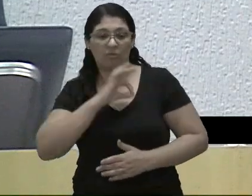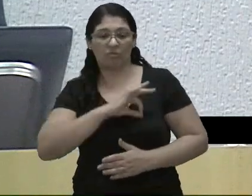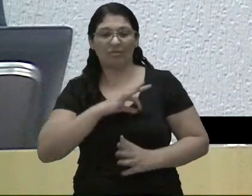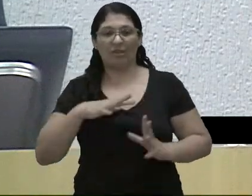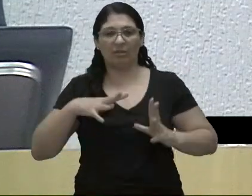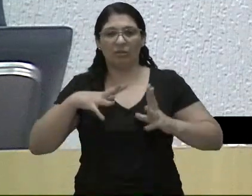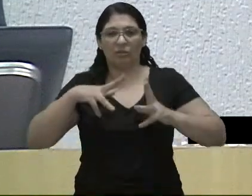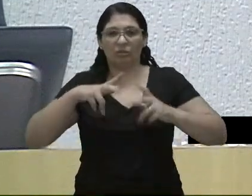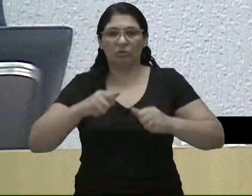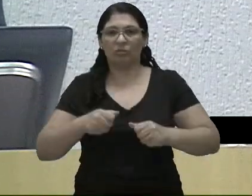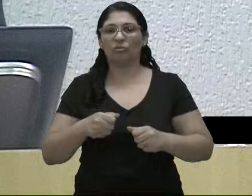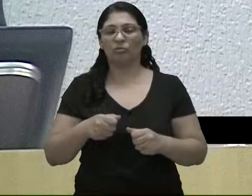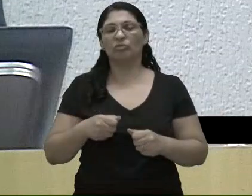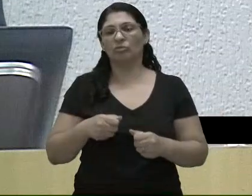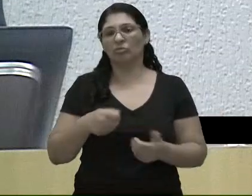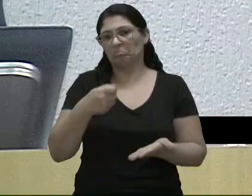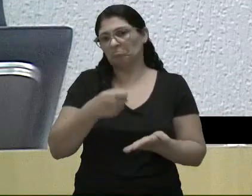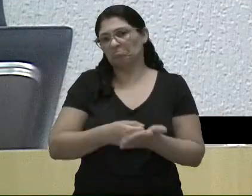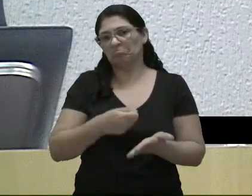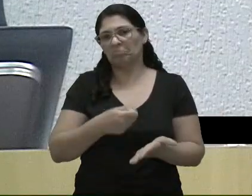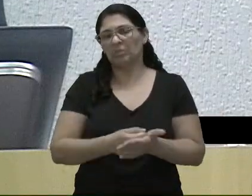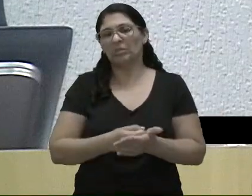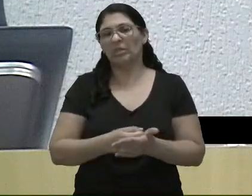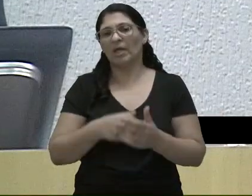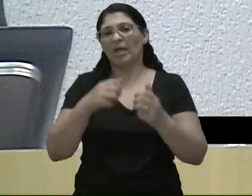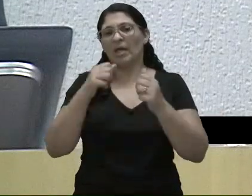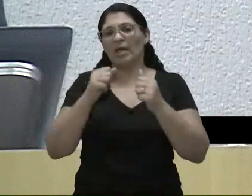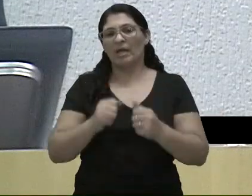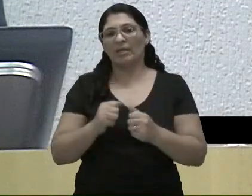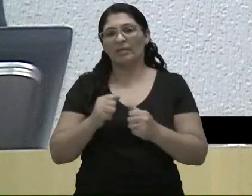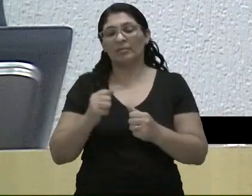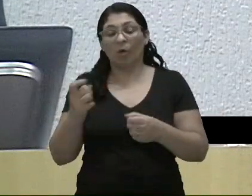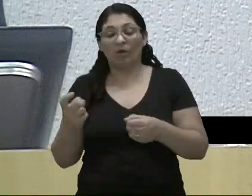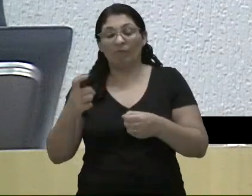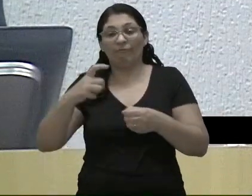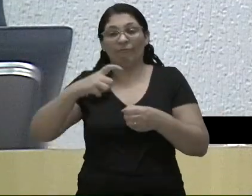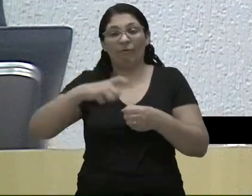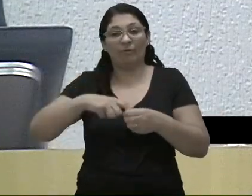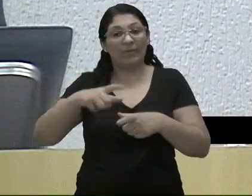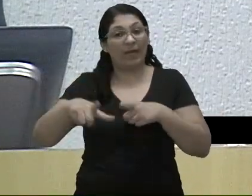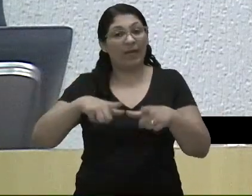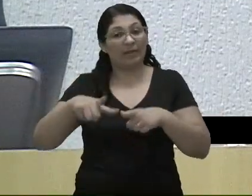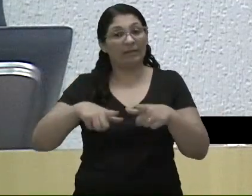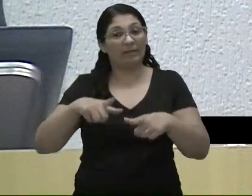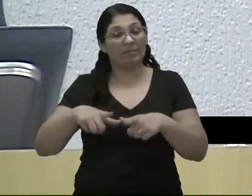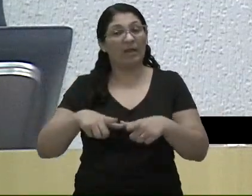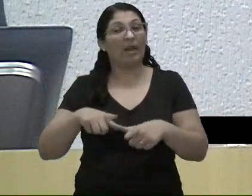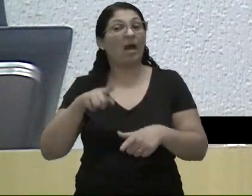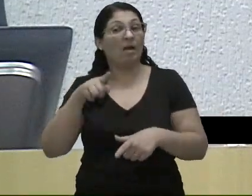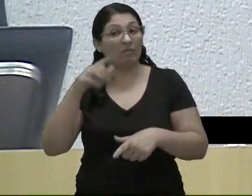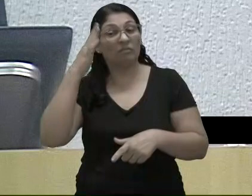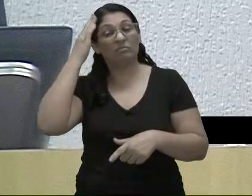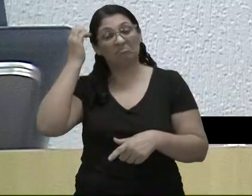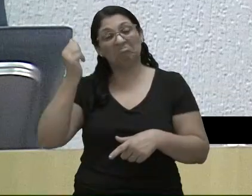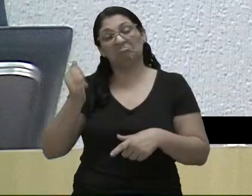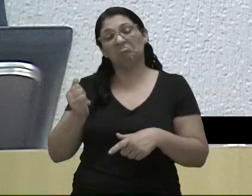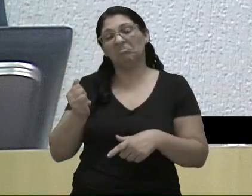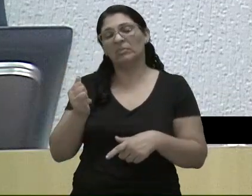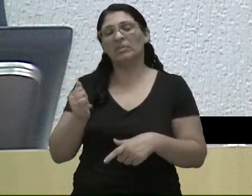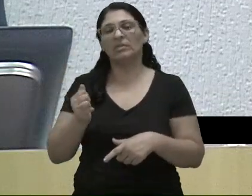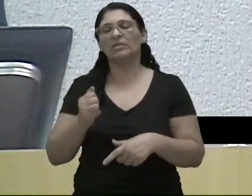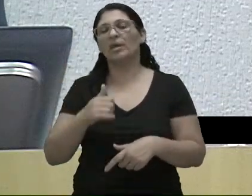feito, eles podem voltar atrás da demissão. Com certeza você deve estar por dentro dessa fala dos